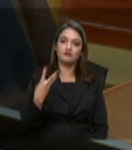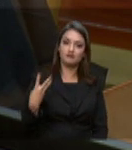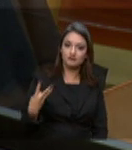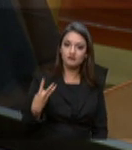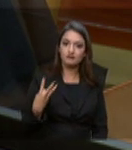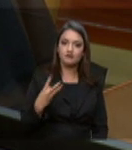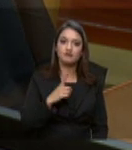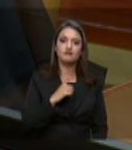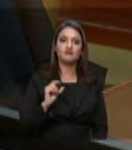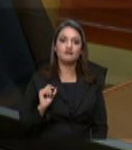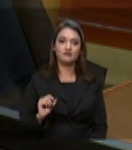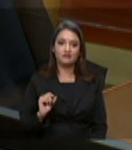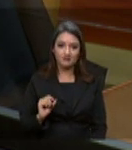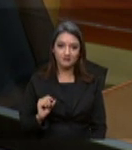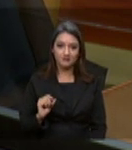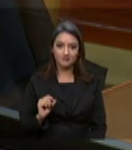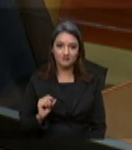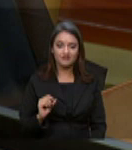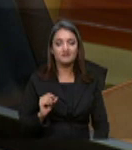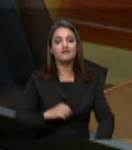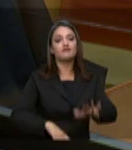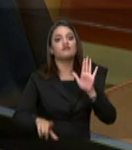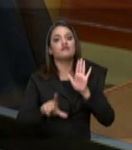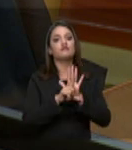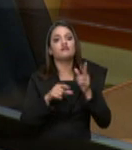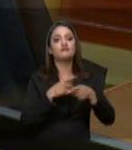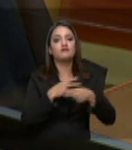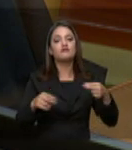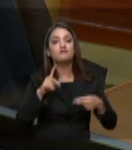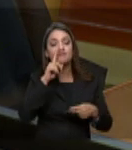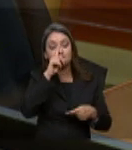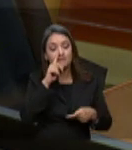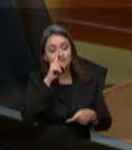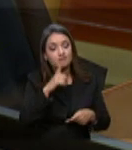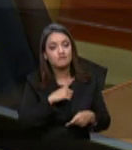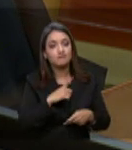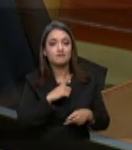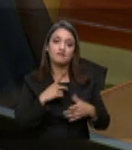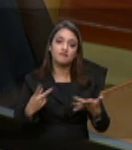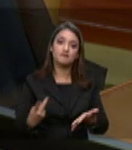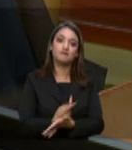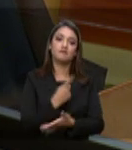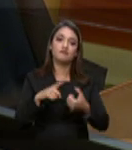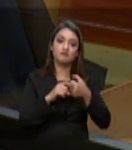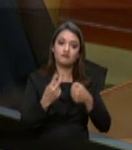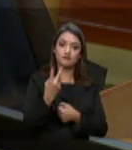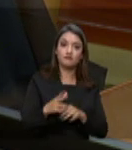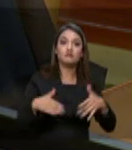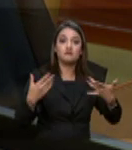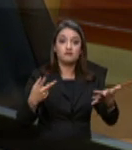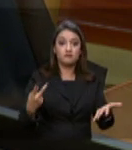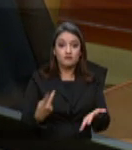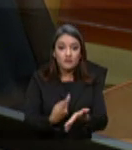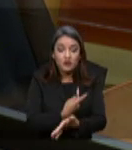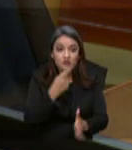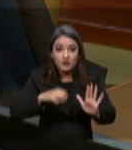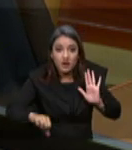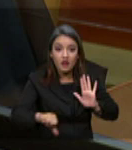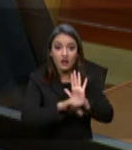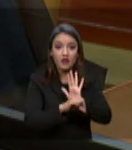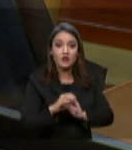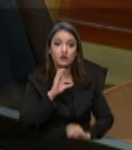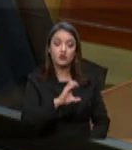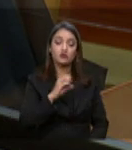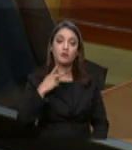que disponha essa lei prevê os crimes que lesam ou expõem perigo de lesão E o artigo segundo quando o fato estiver previsto como crime